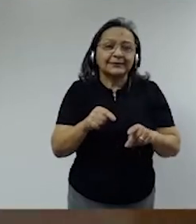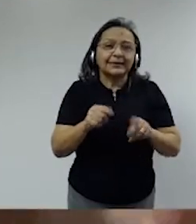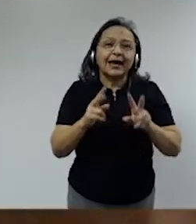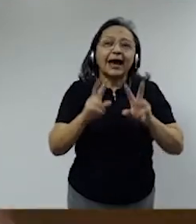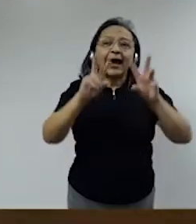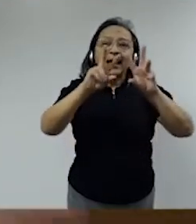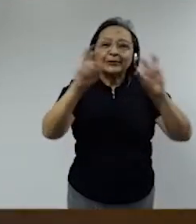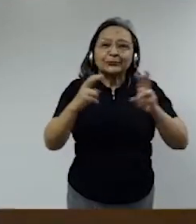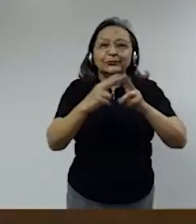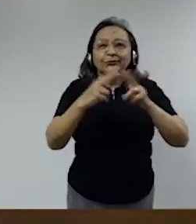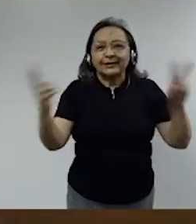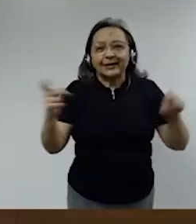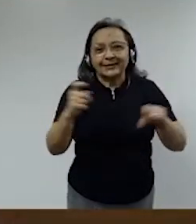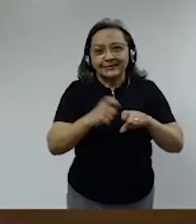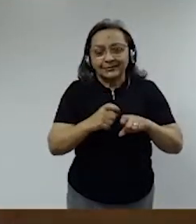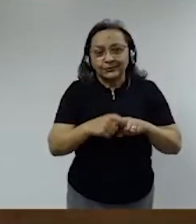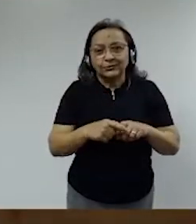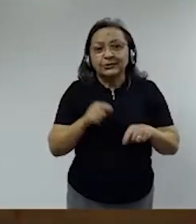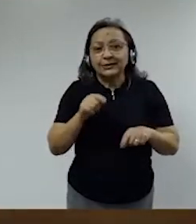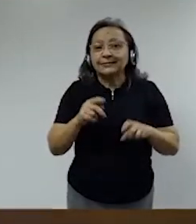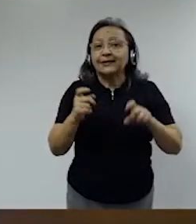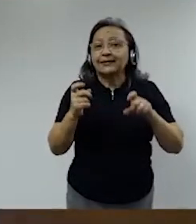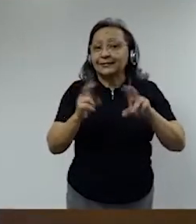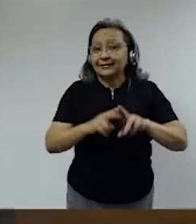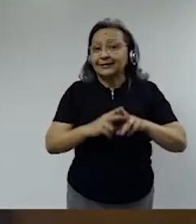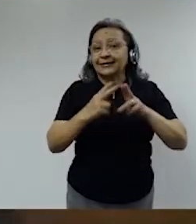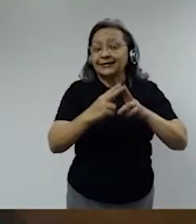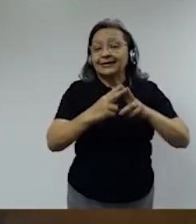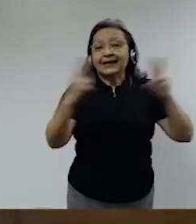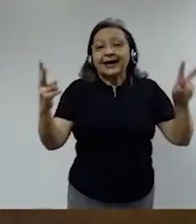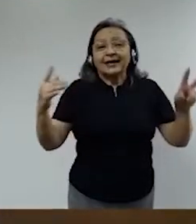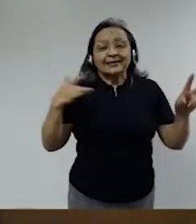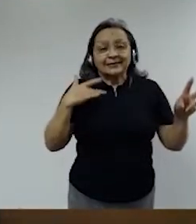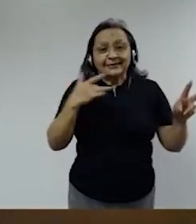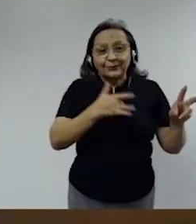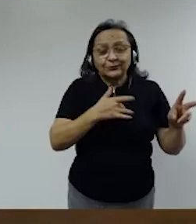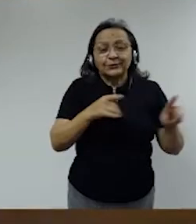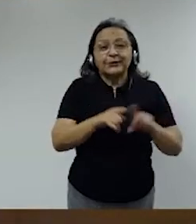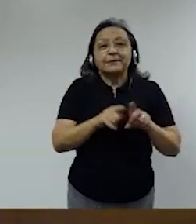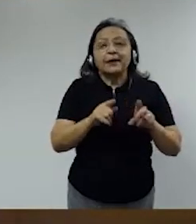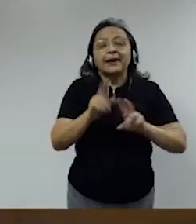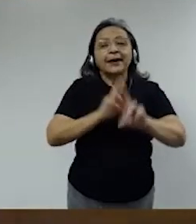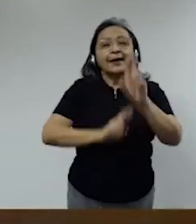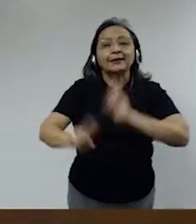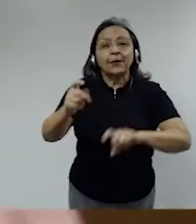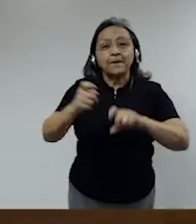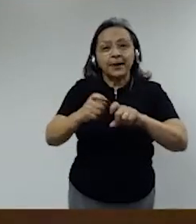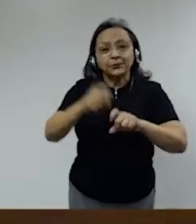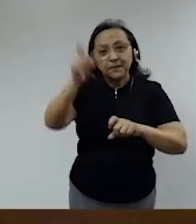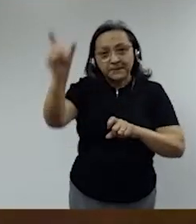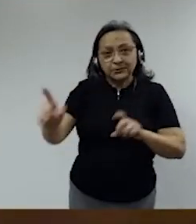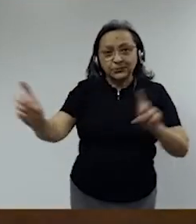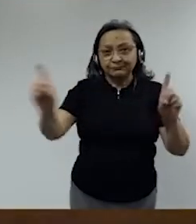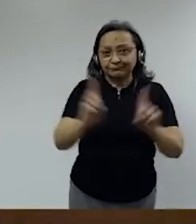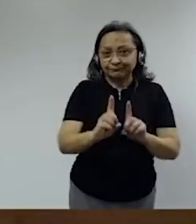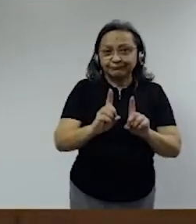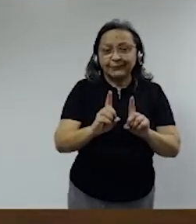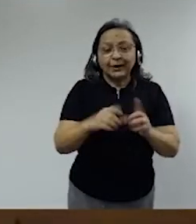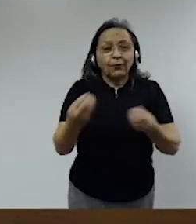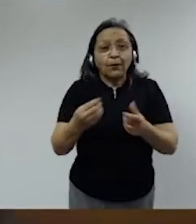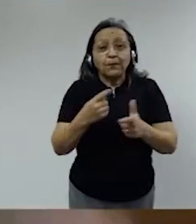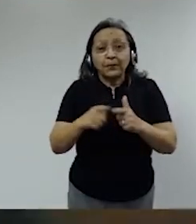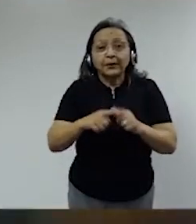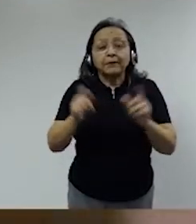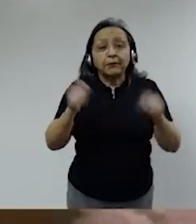E quando a gente fala na telemedicina, numa perspectiva mais individual, daquela relação médico-paciente, os problemas também que podem advir